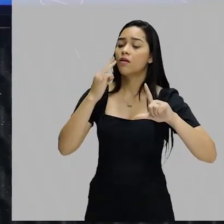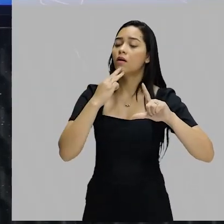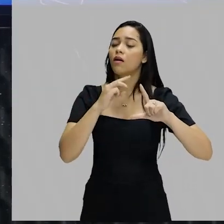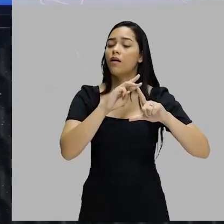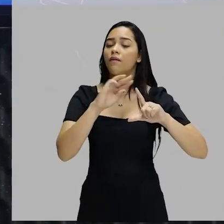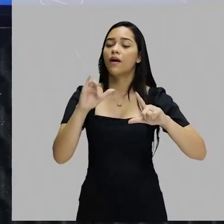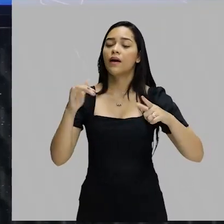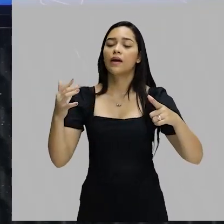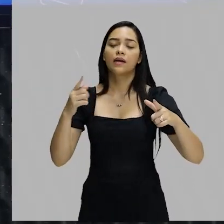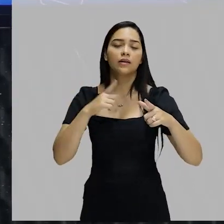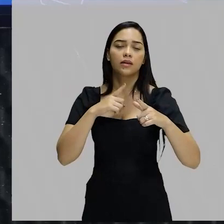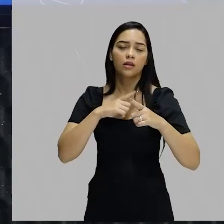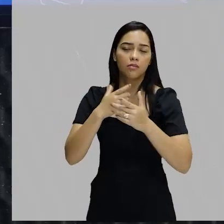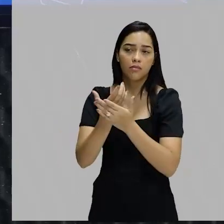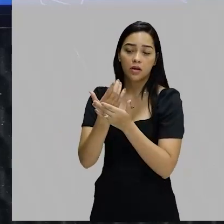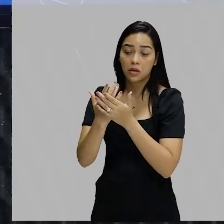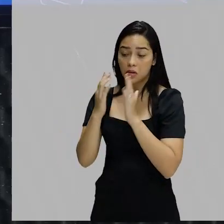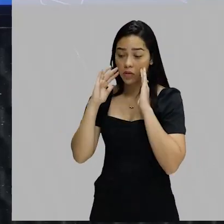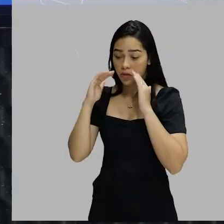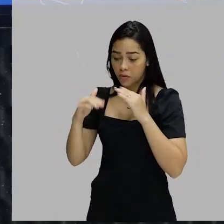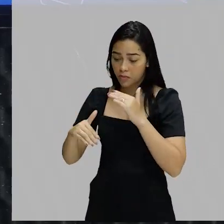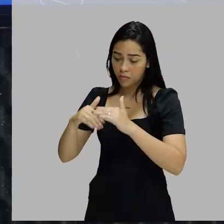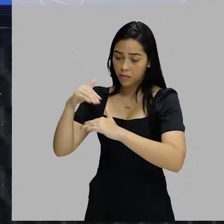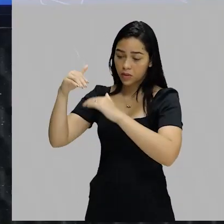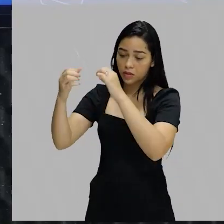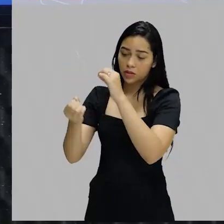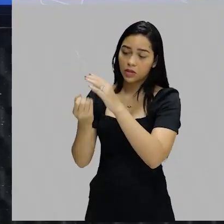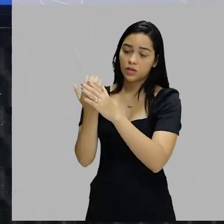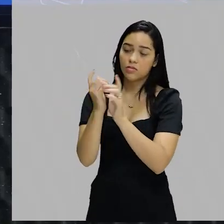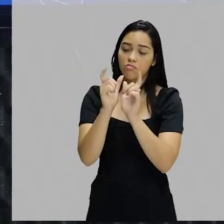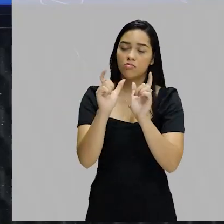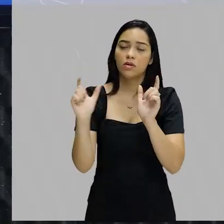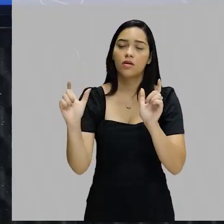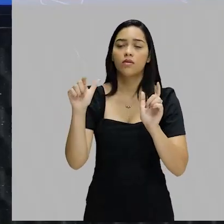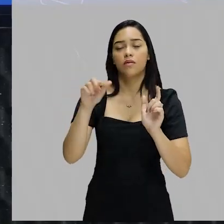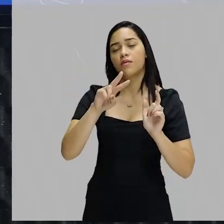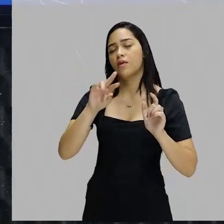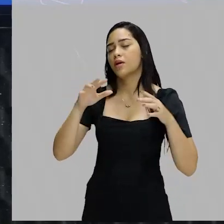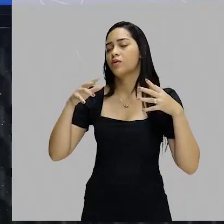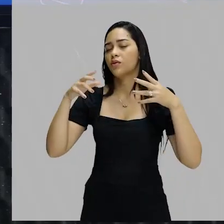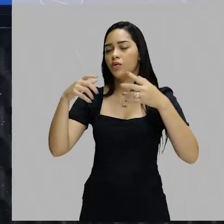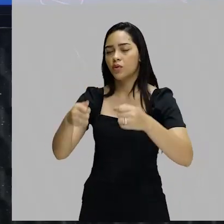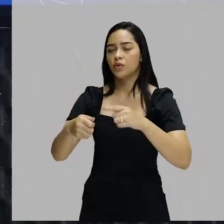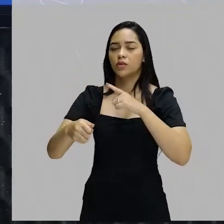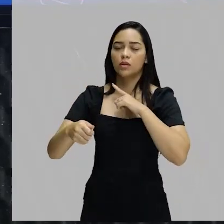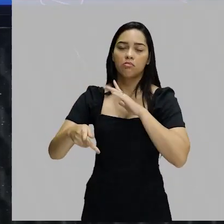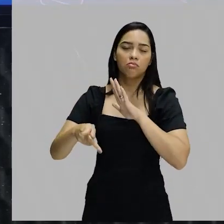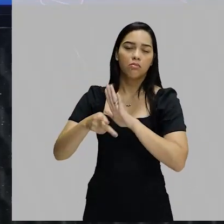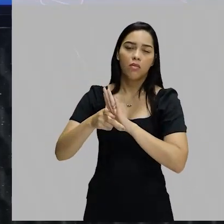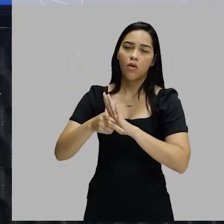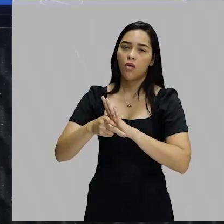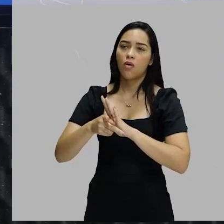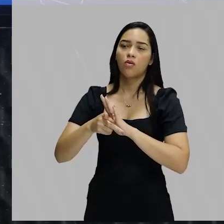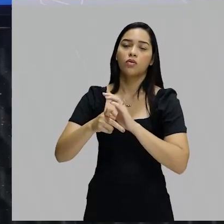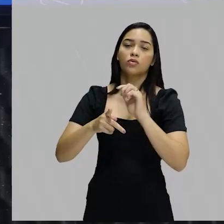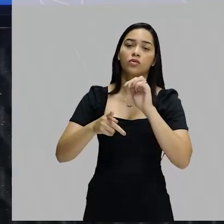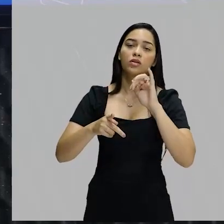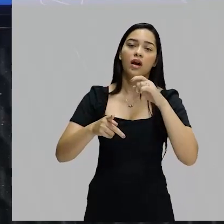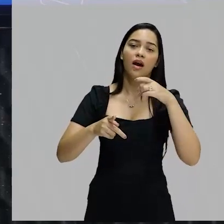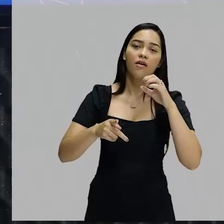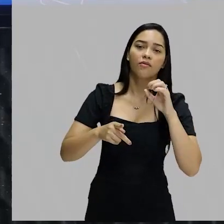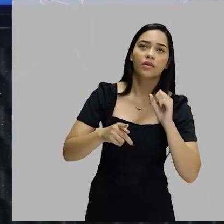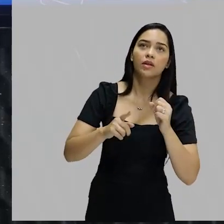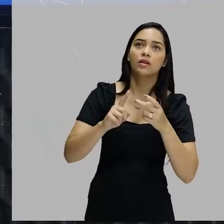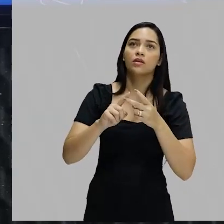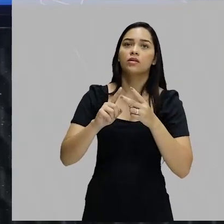vão encontrar uma aula falando sobre o processo de formação das palavras. Vocês vão encontrar todas essas questões dos afixos, né,